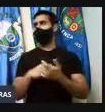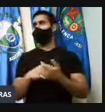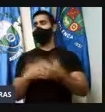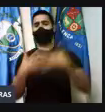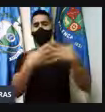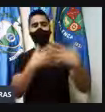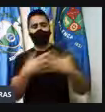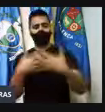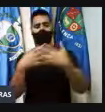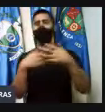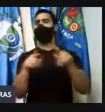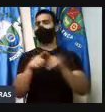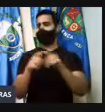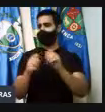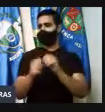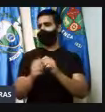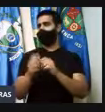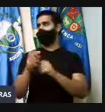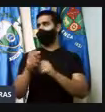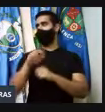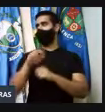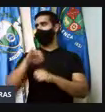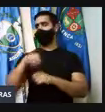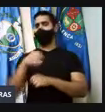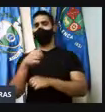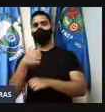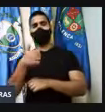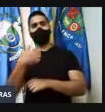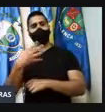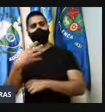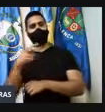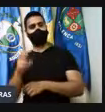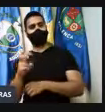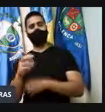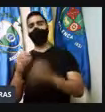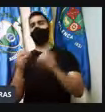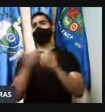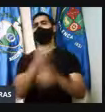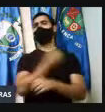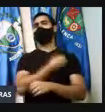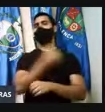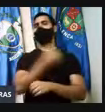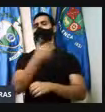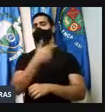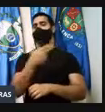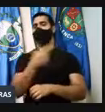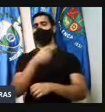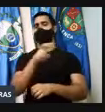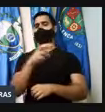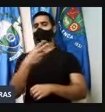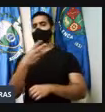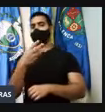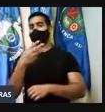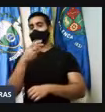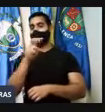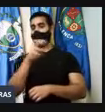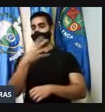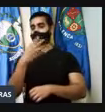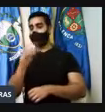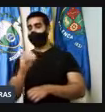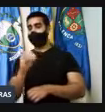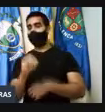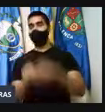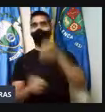nesse local da rodovia 145, altura número 22.540.